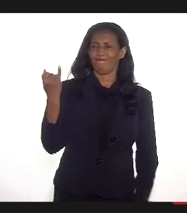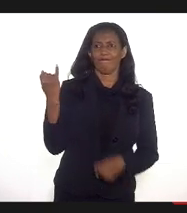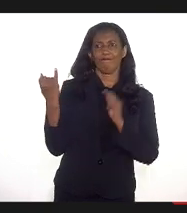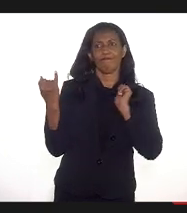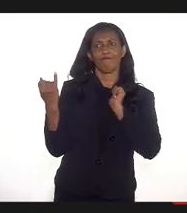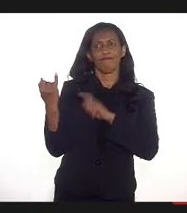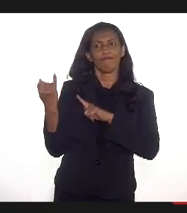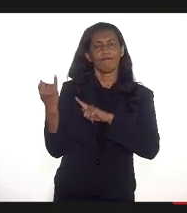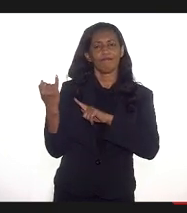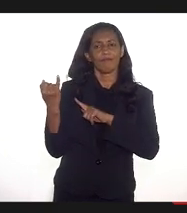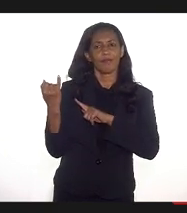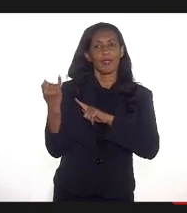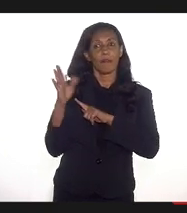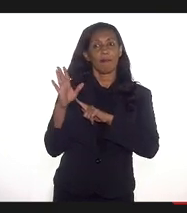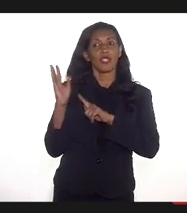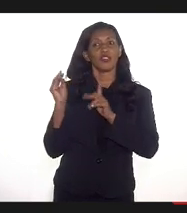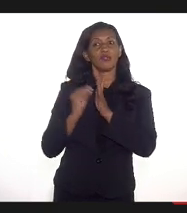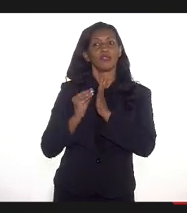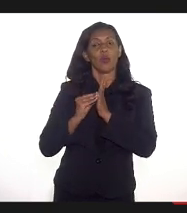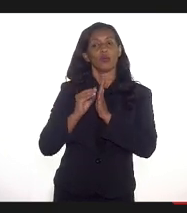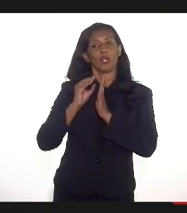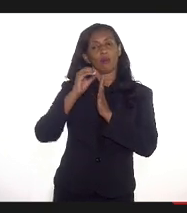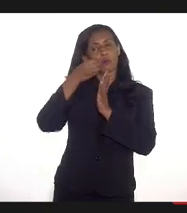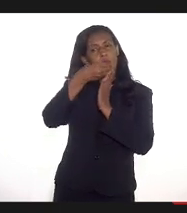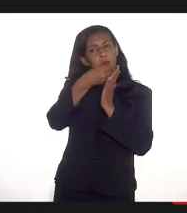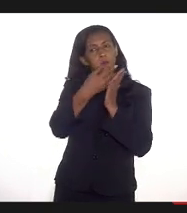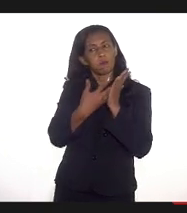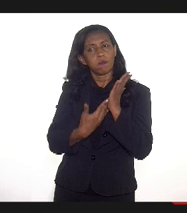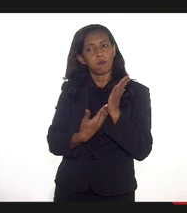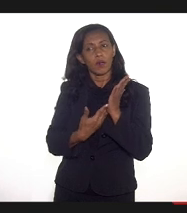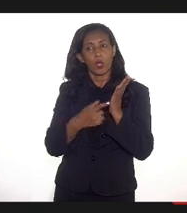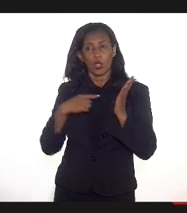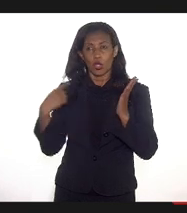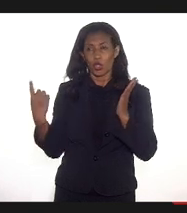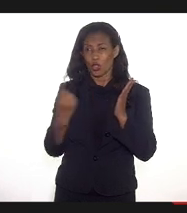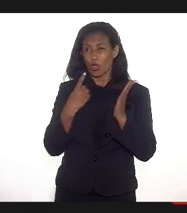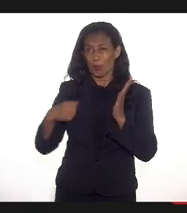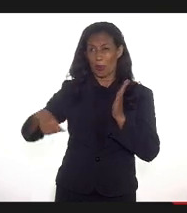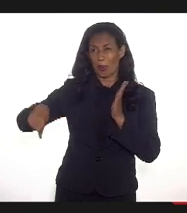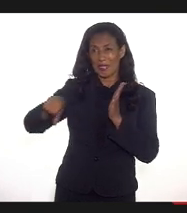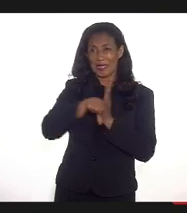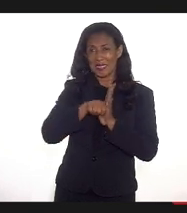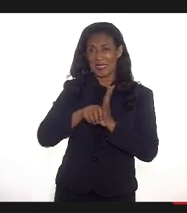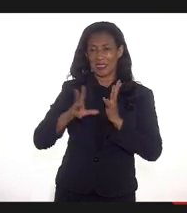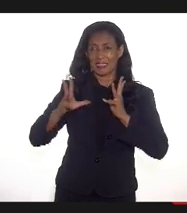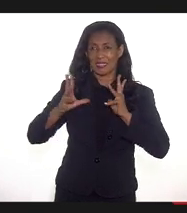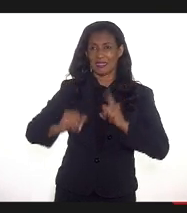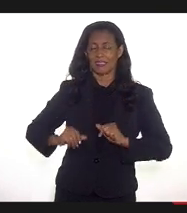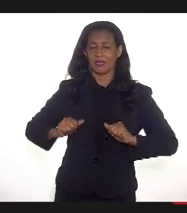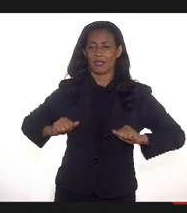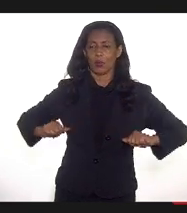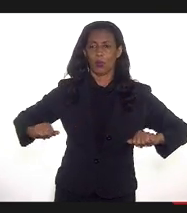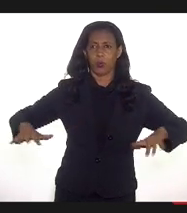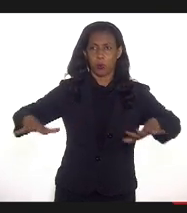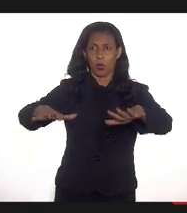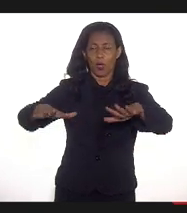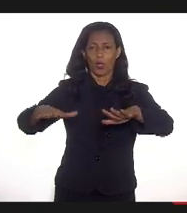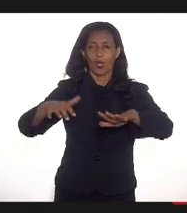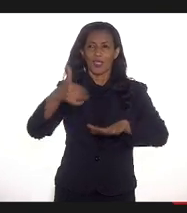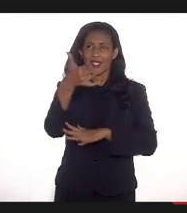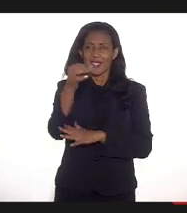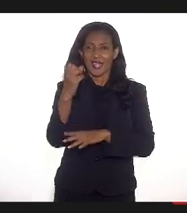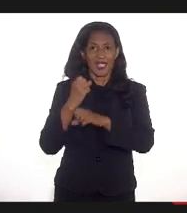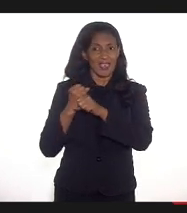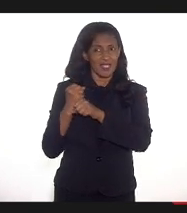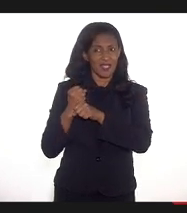falando, mas não contextualizam isso, que nós estamos na maior crise sanitária dos últimos 100 anos. Né? A gente tem